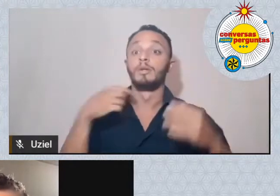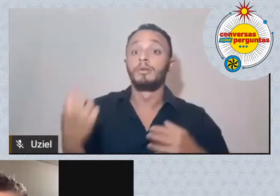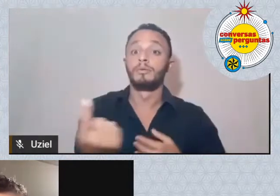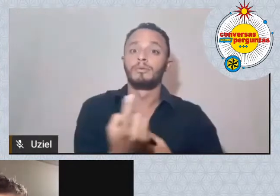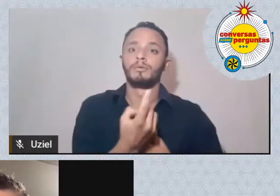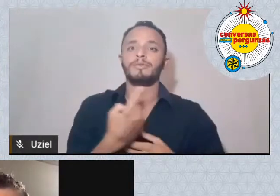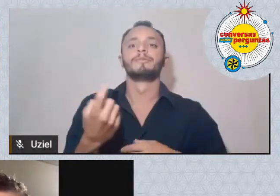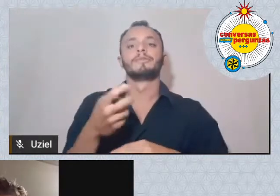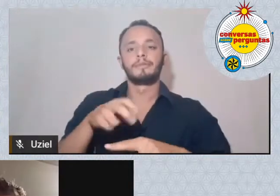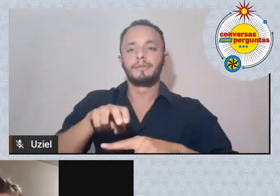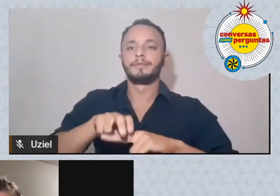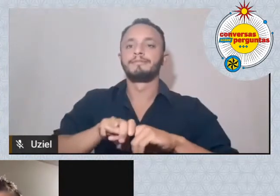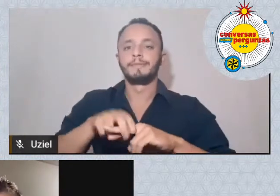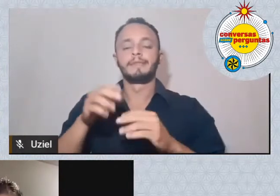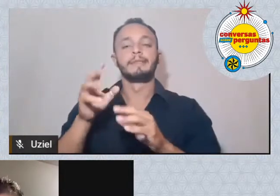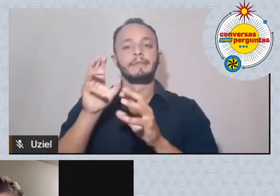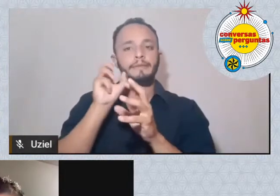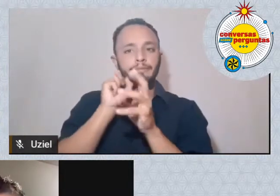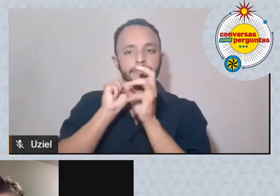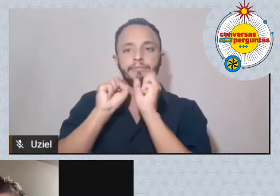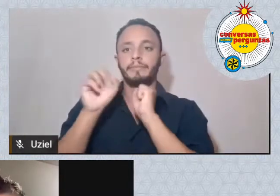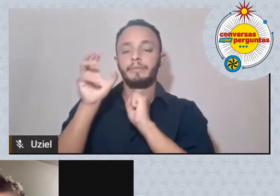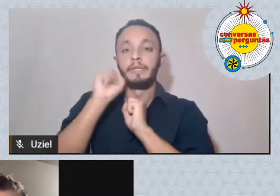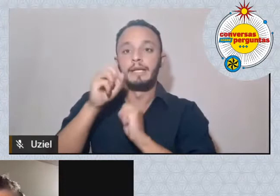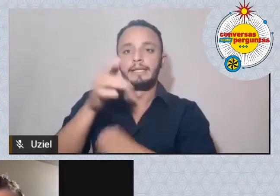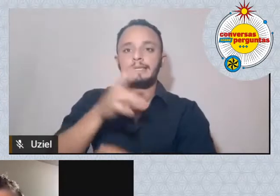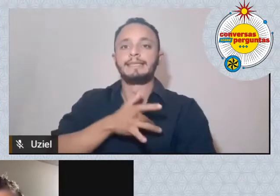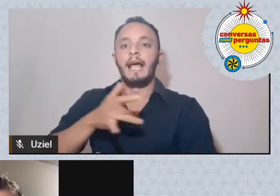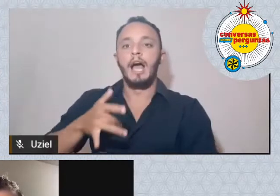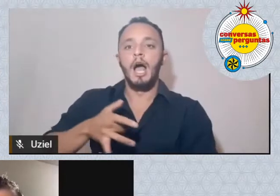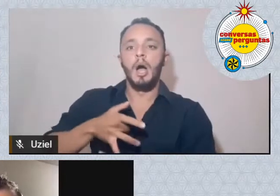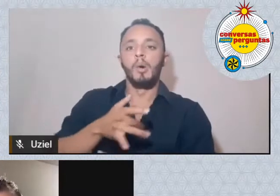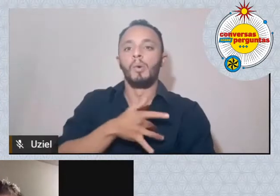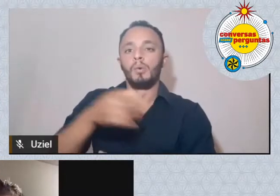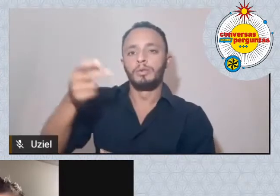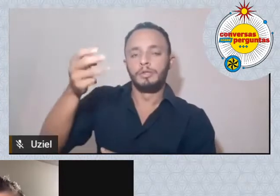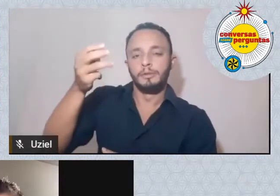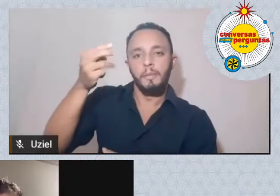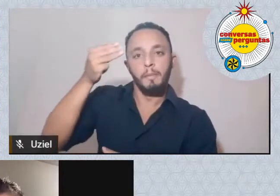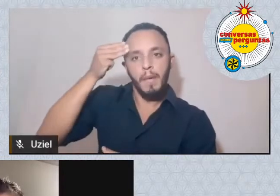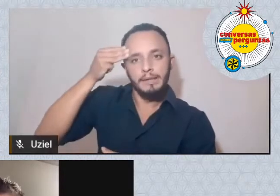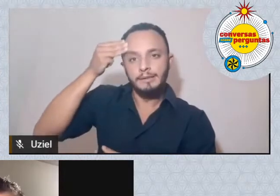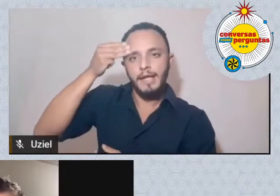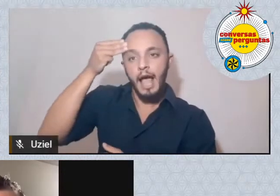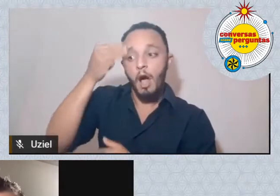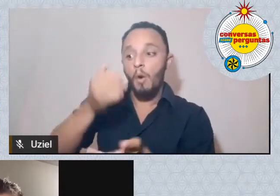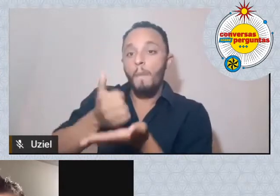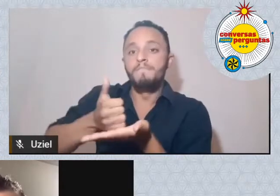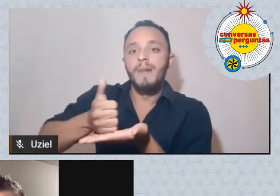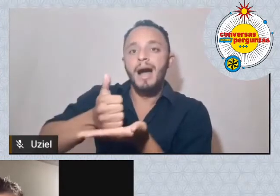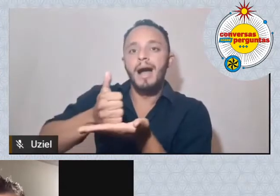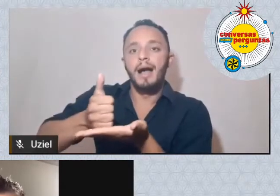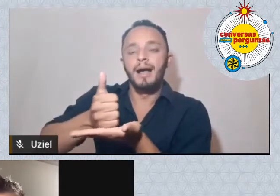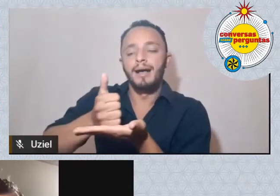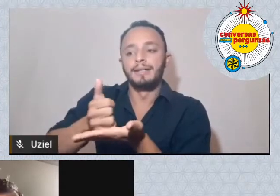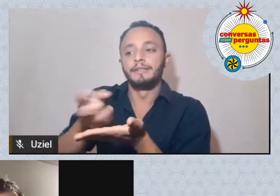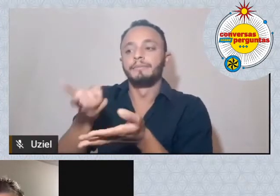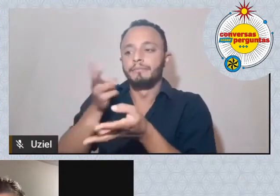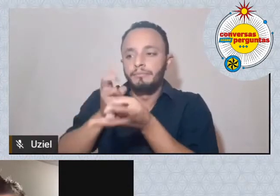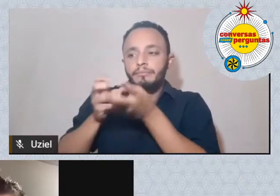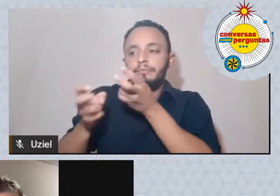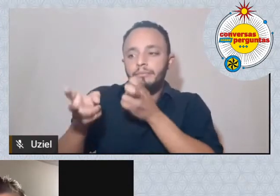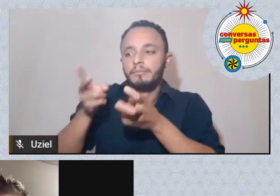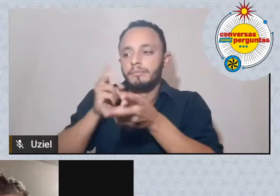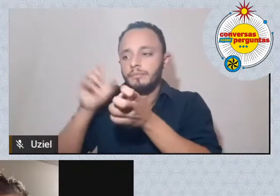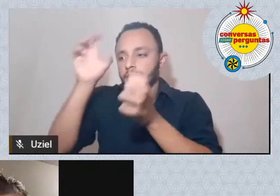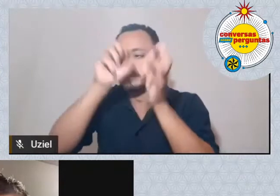dizer assim, conhecimentos básicos de saúde mental. E isso significa conhecimentos básicos, procedimentos básicos para lidar com